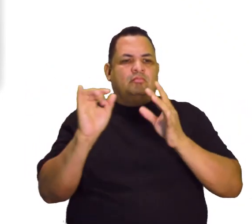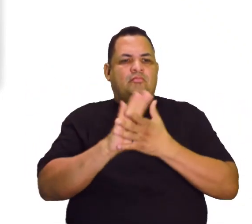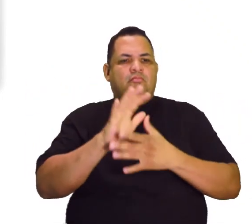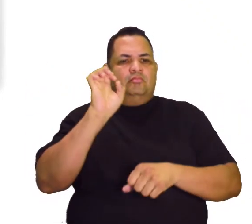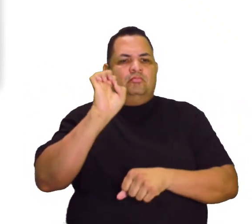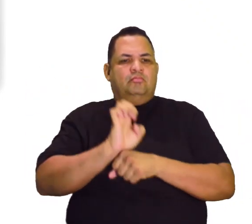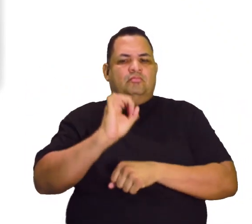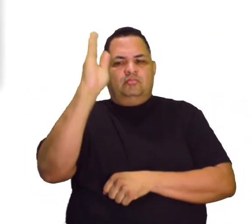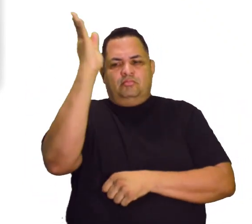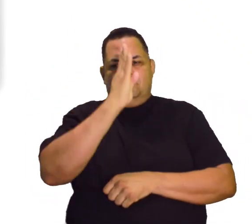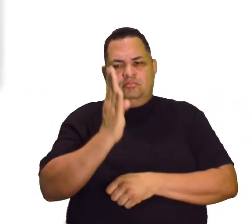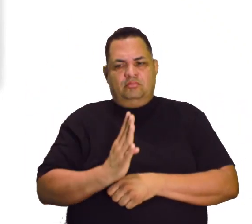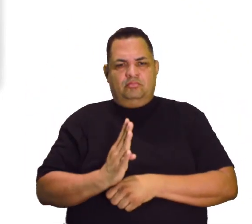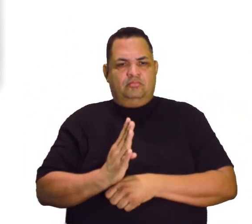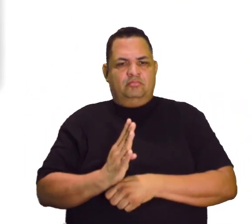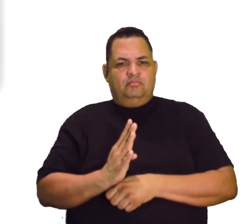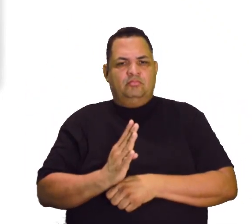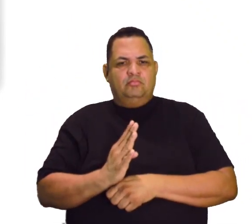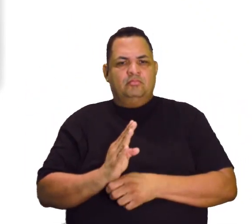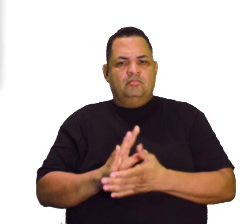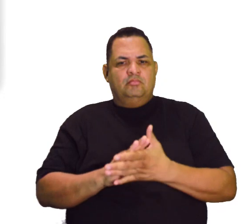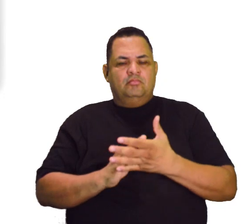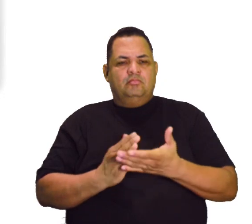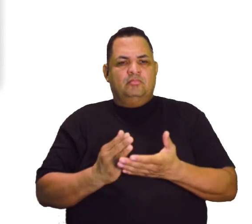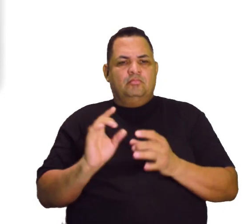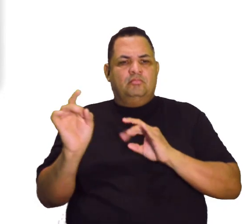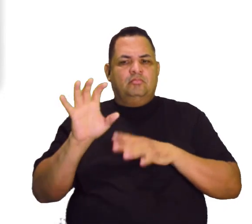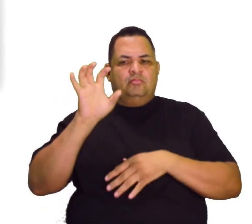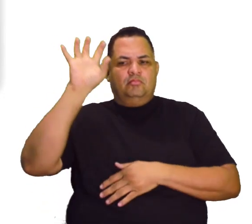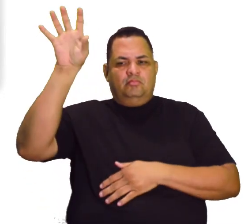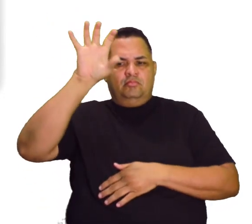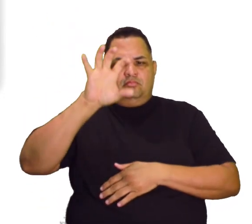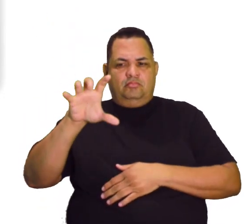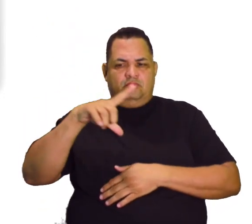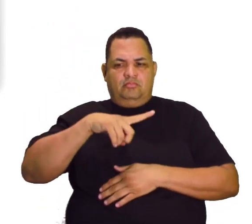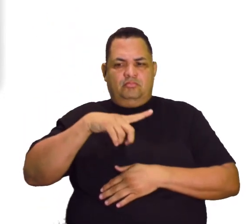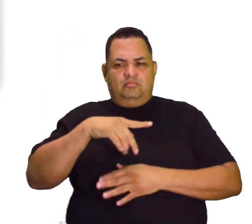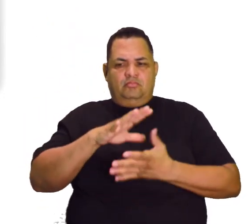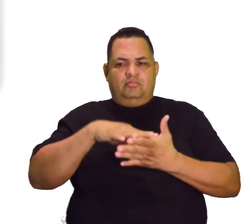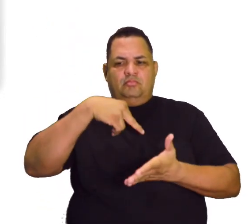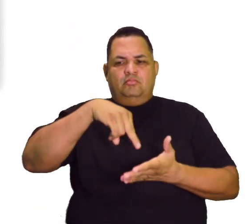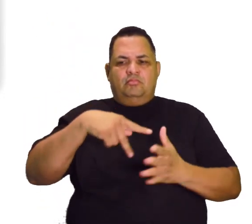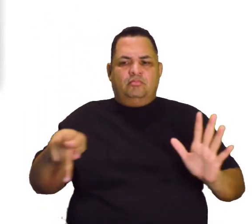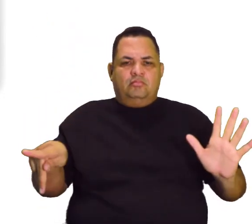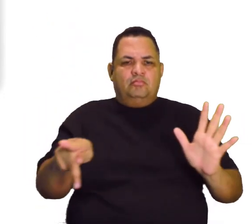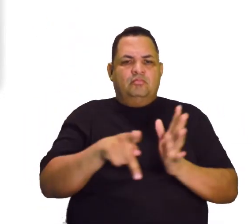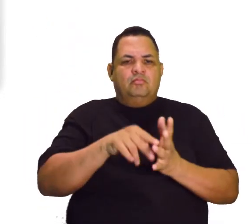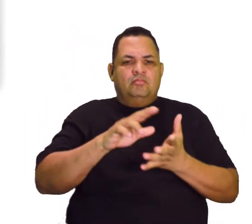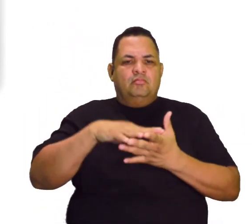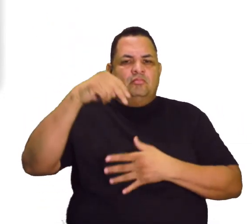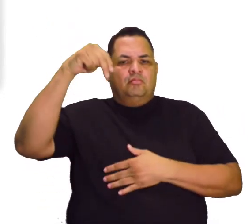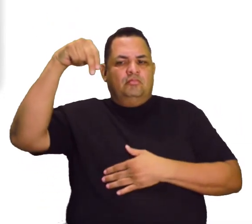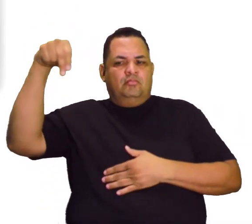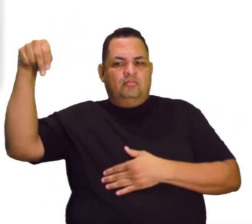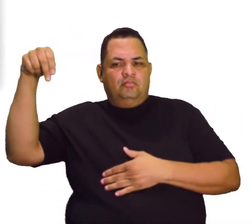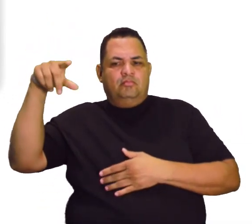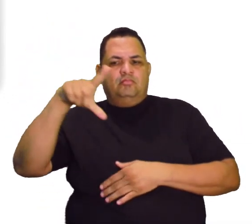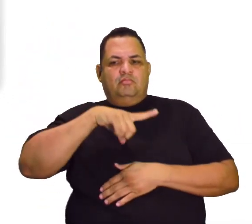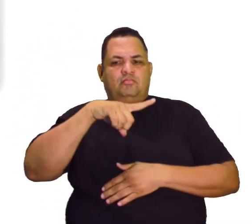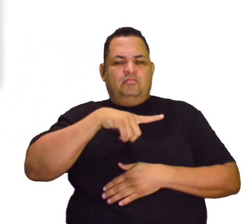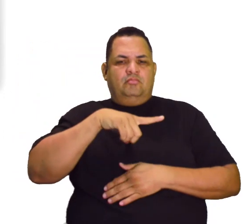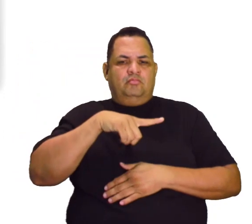de cada estado brasileiro. Tá? Então, cada região vai ter ali as danças específicas. No Nordeste, nós sabemos